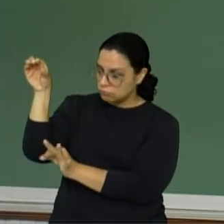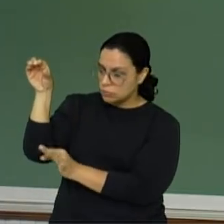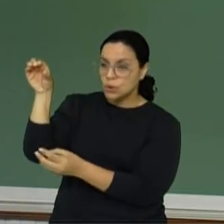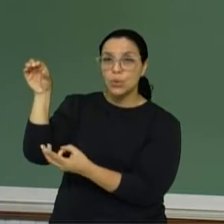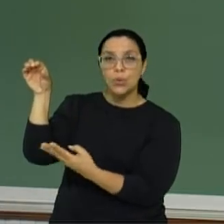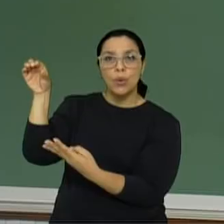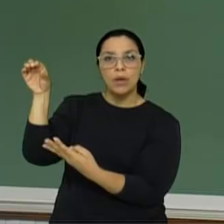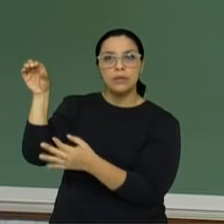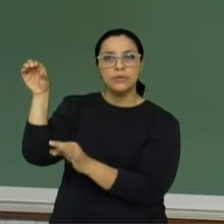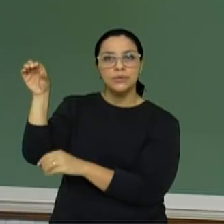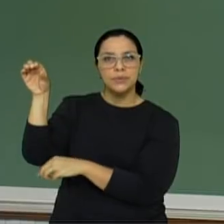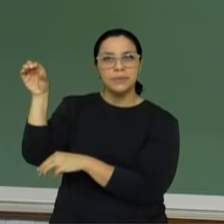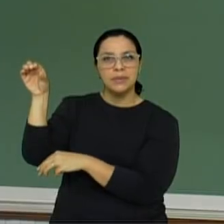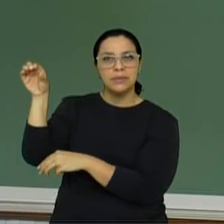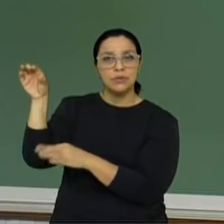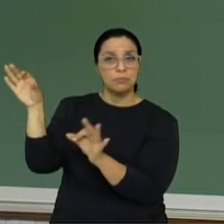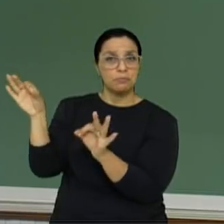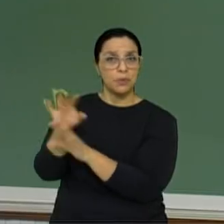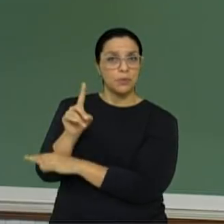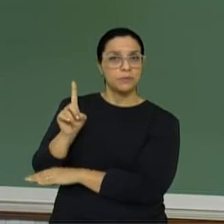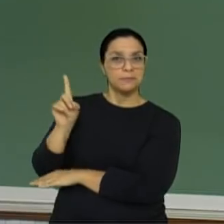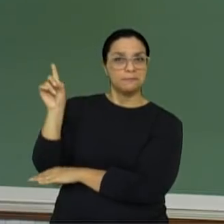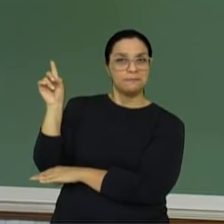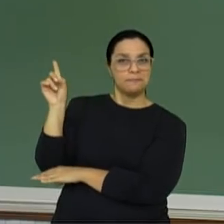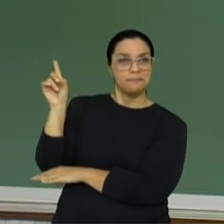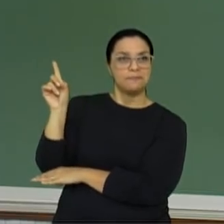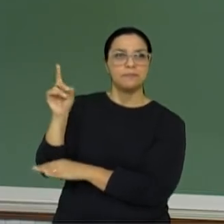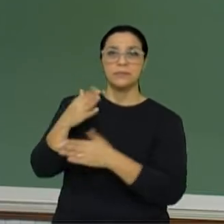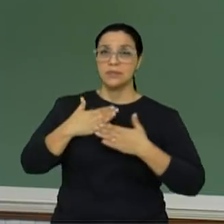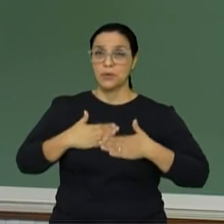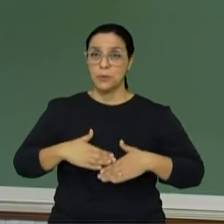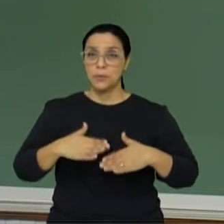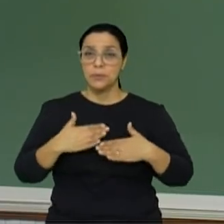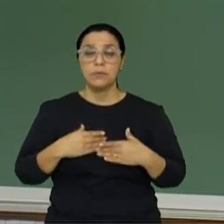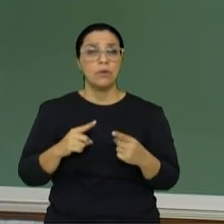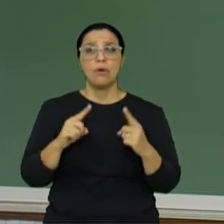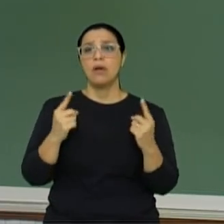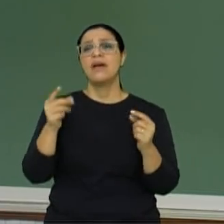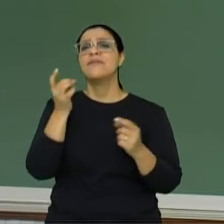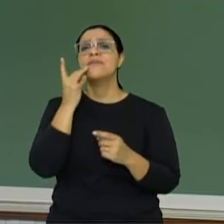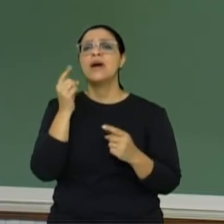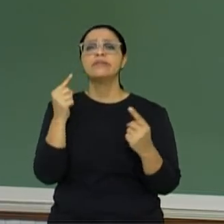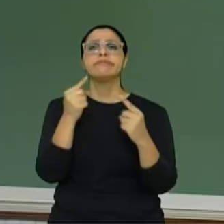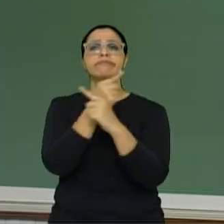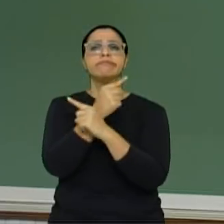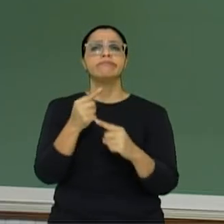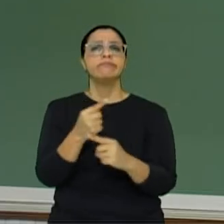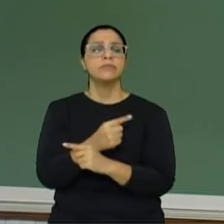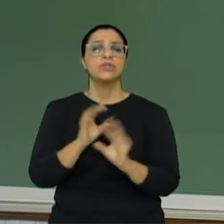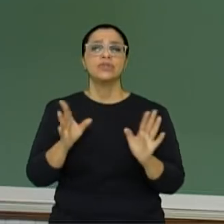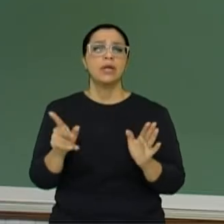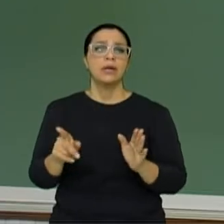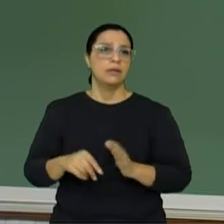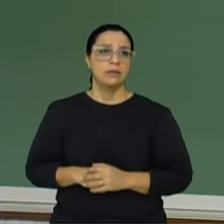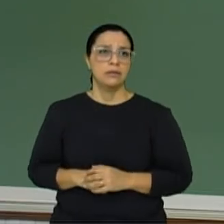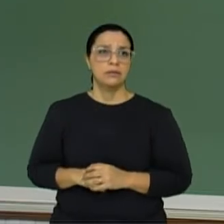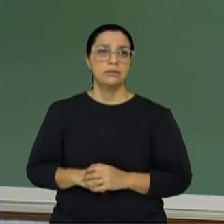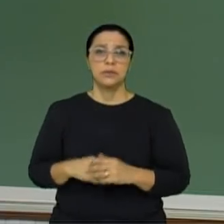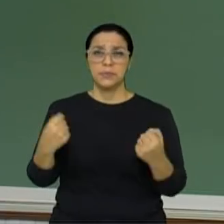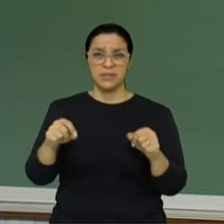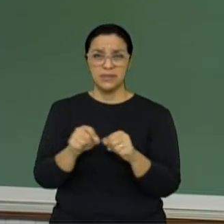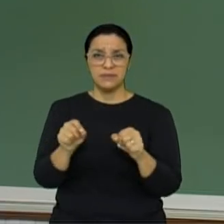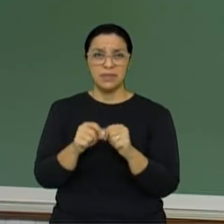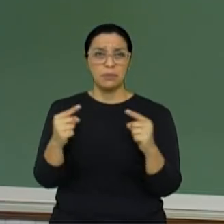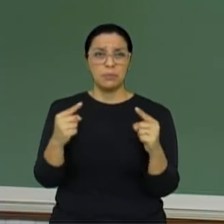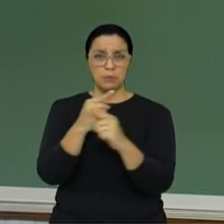4 metros, e aí fechei a hipotenusa, beleza? Tranquilo? E aí fica fácil, né? Aqui a gente não precisa nem montar